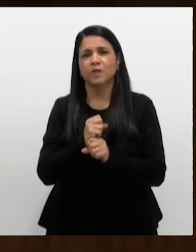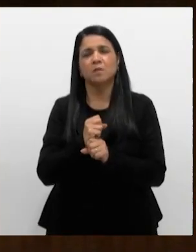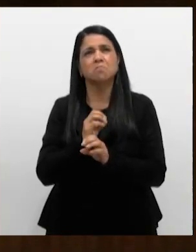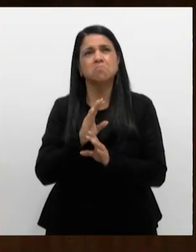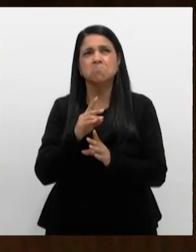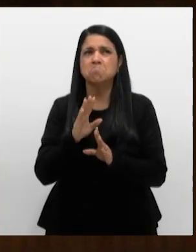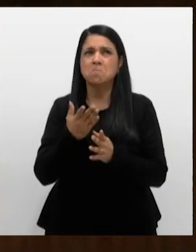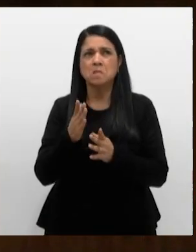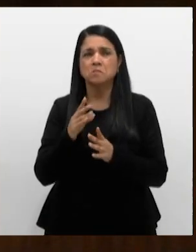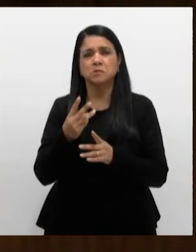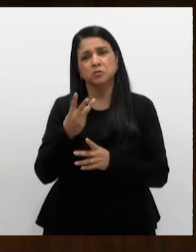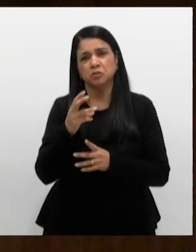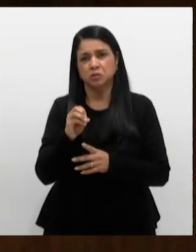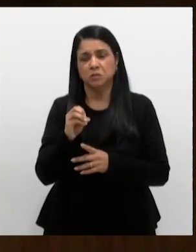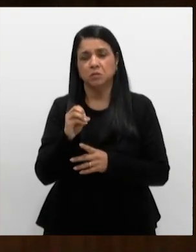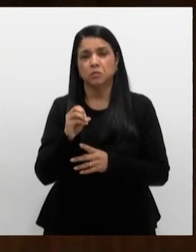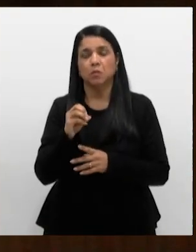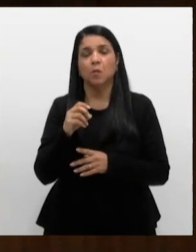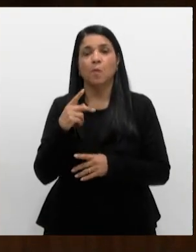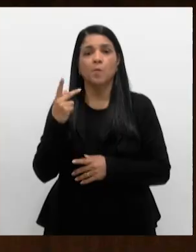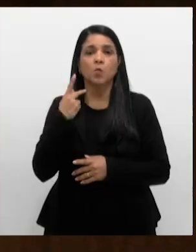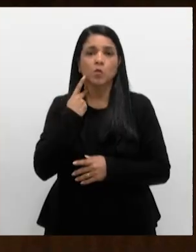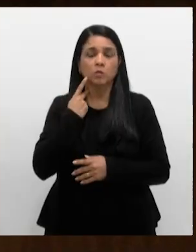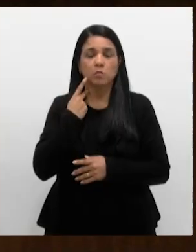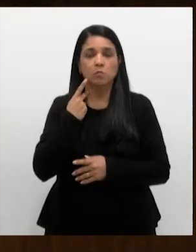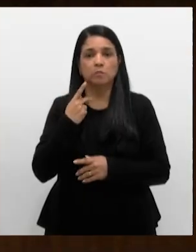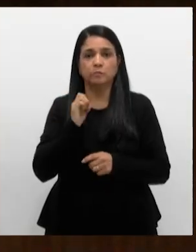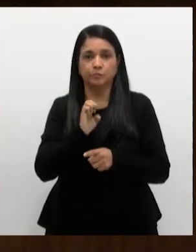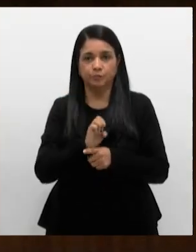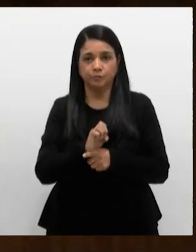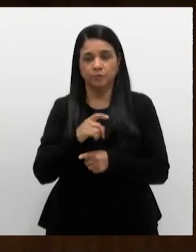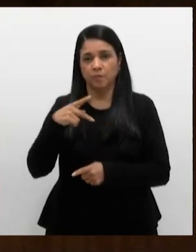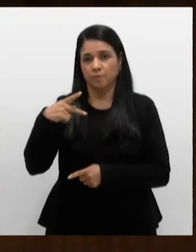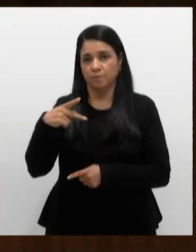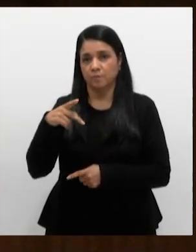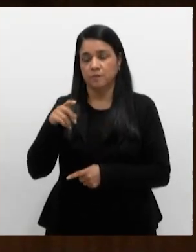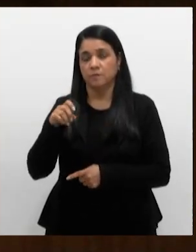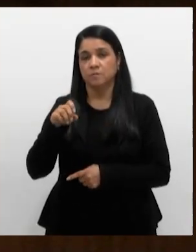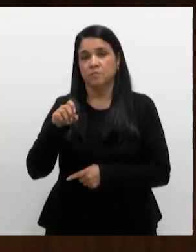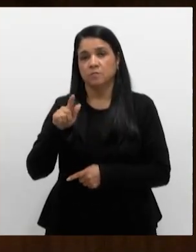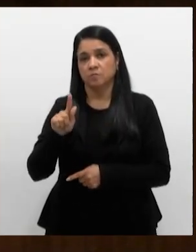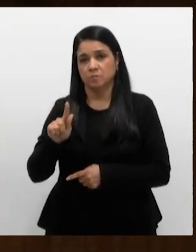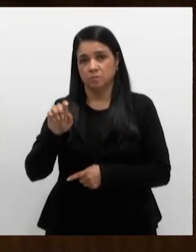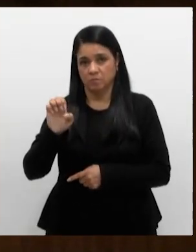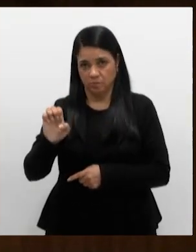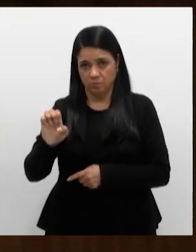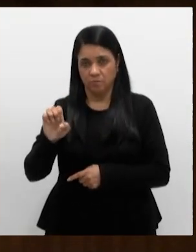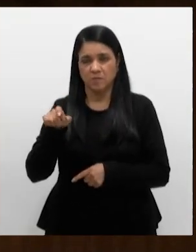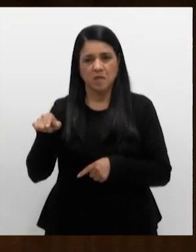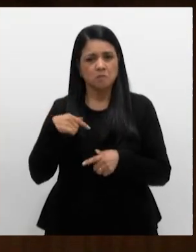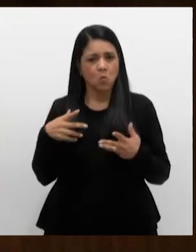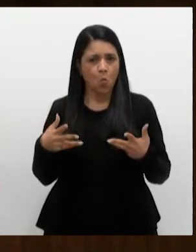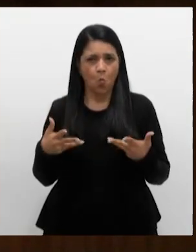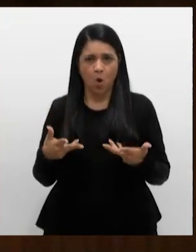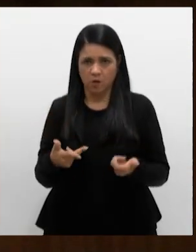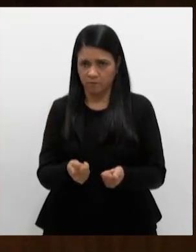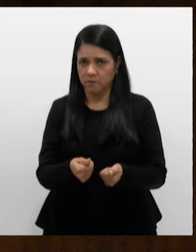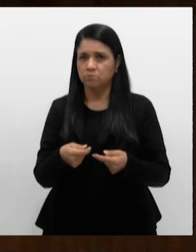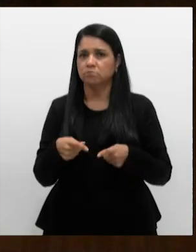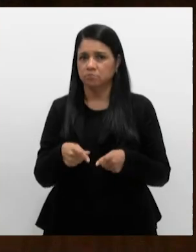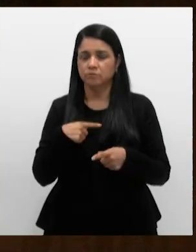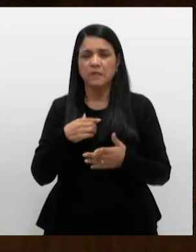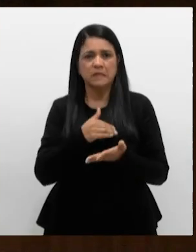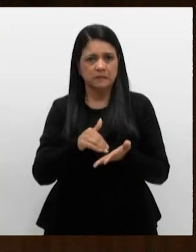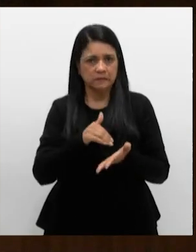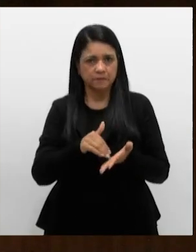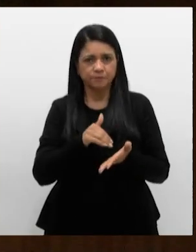menos, procurador do Estado aqui da PGE. Uma pessoa altamente qualificada, foi subsecretário de